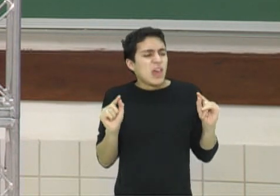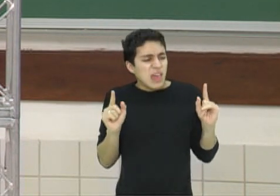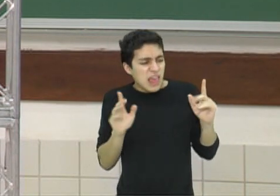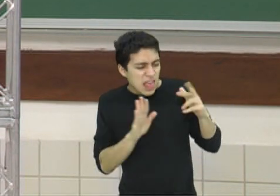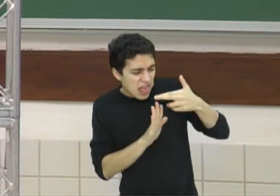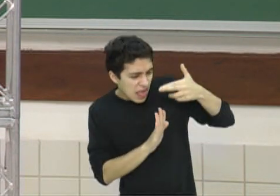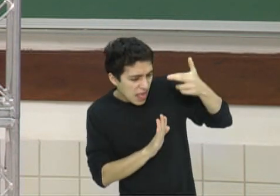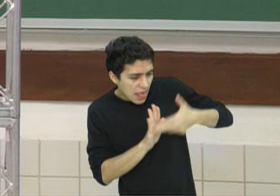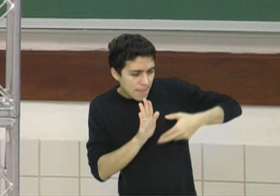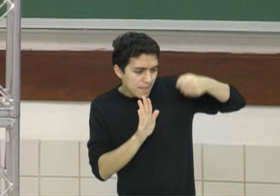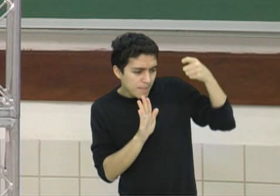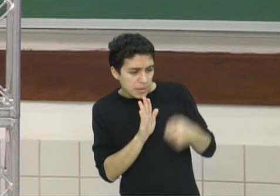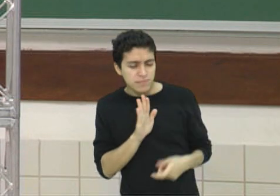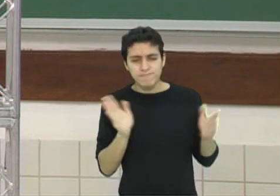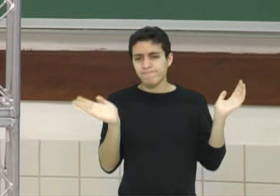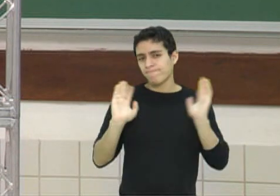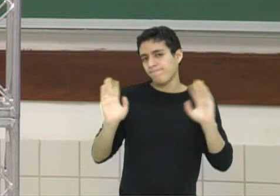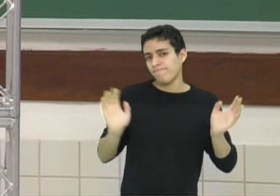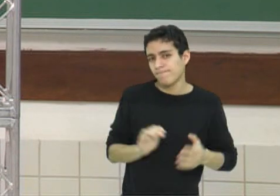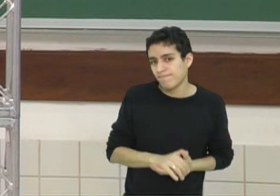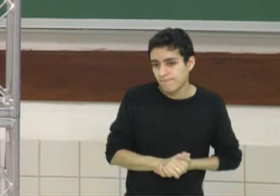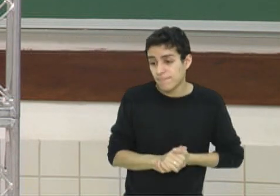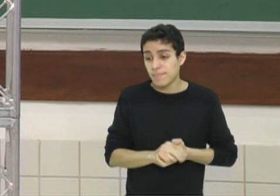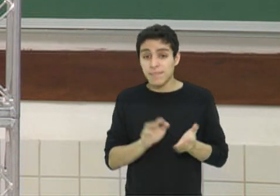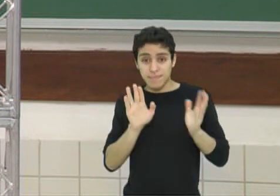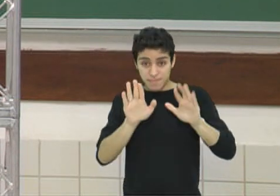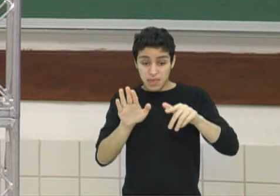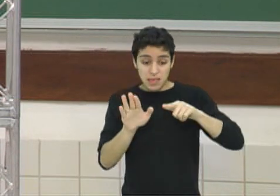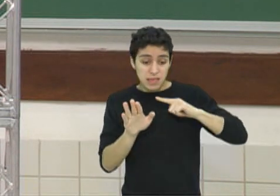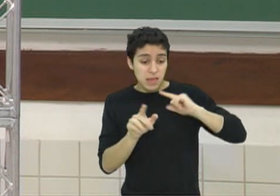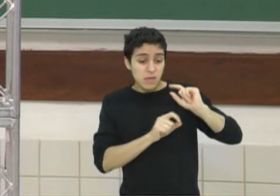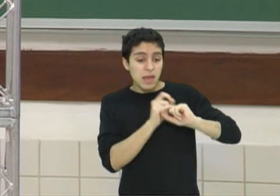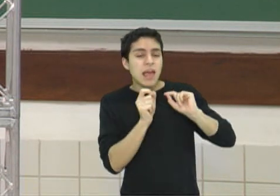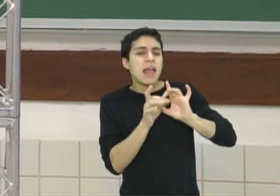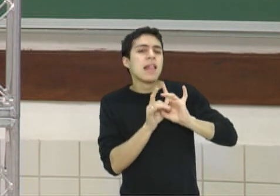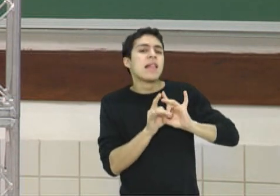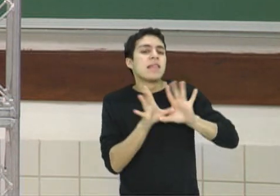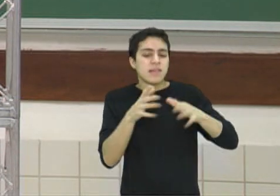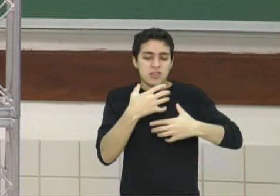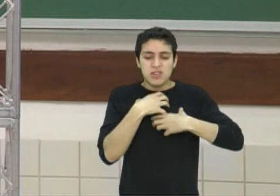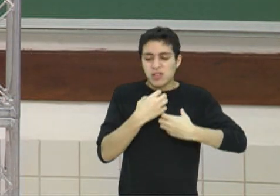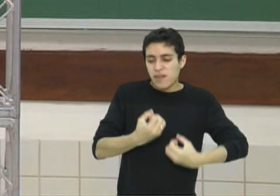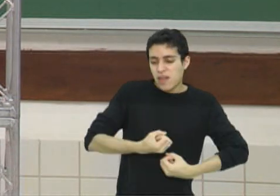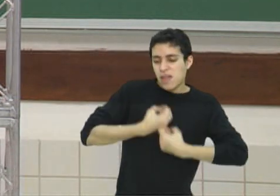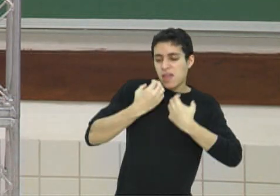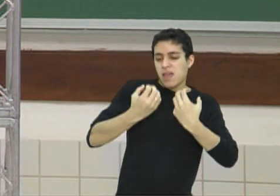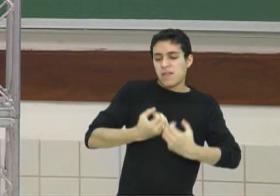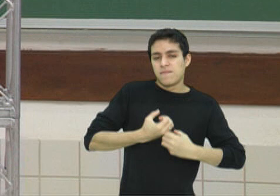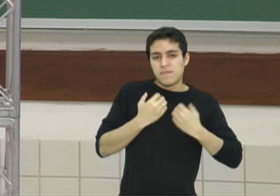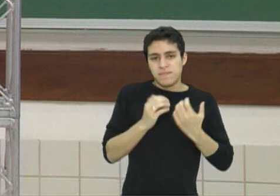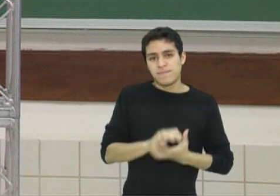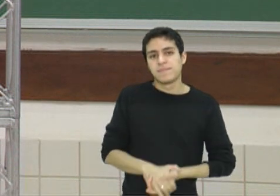de regras tão impostas, mas existe a liberdade da criação.